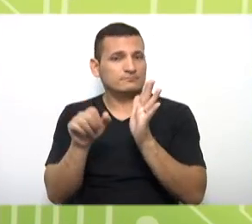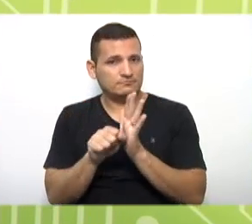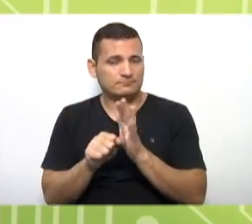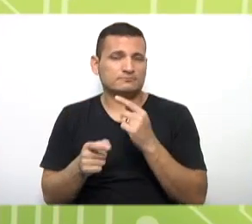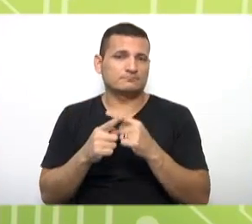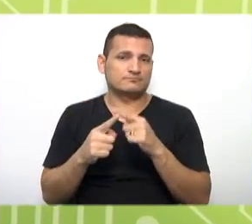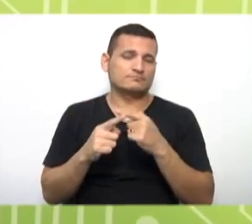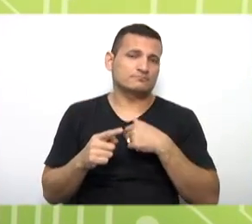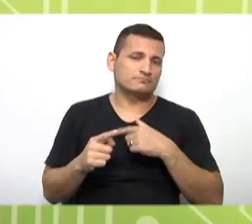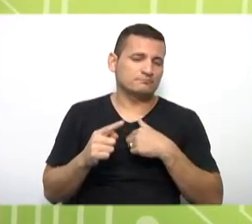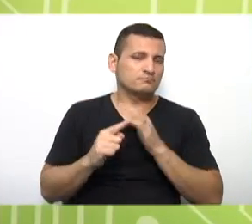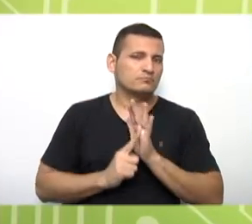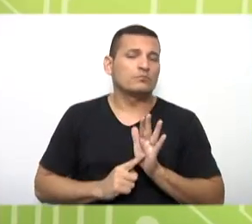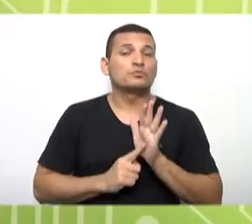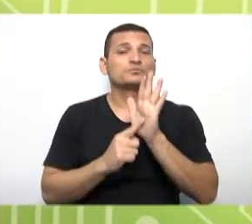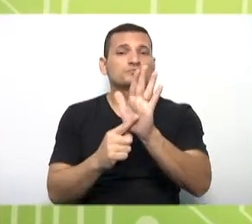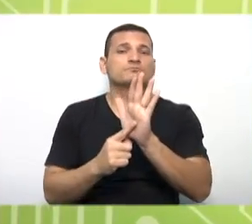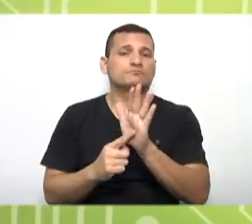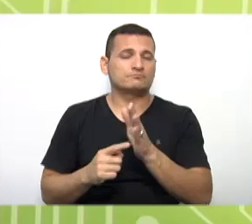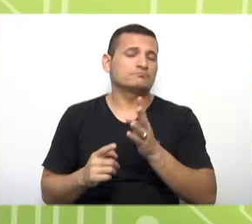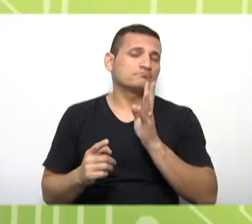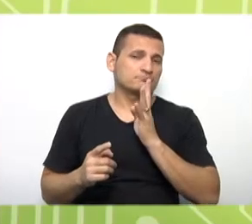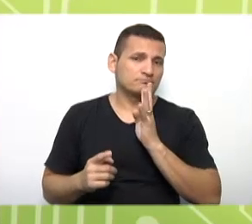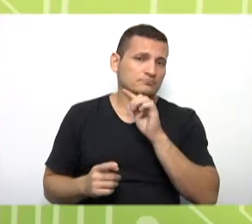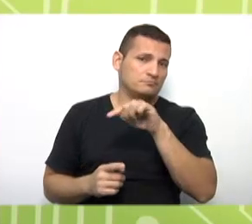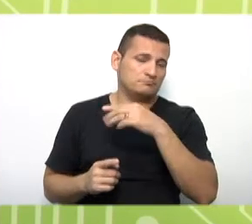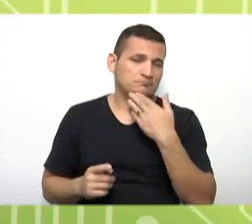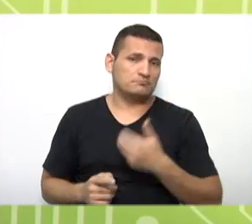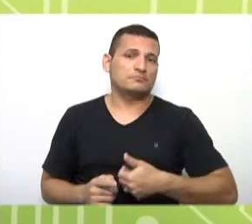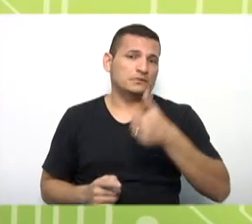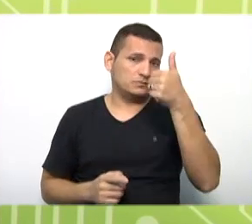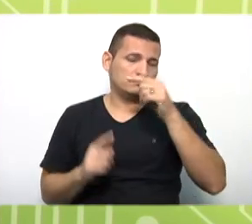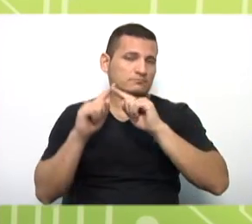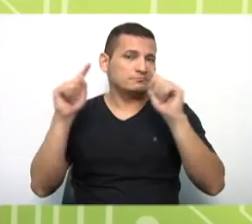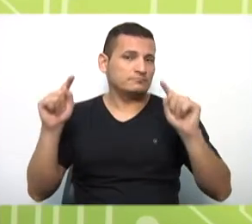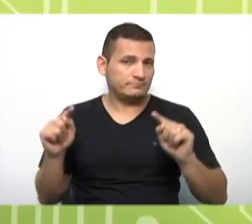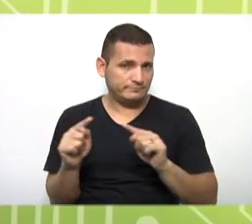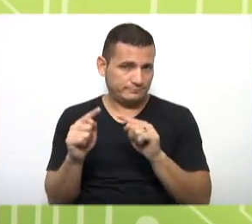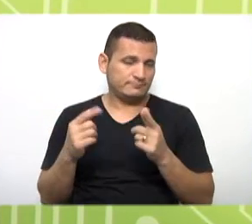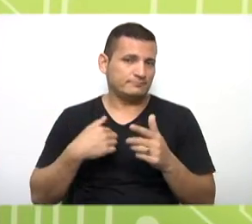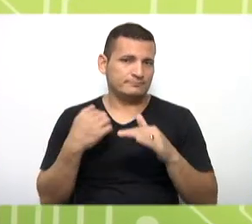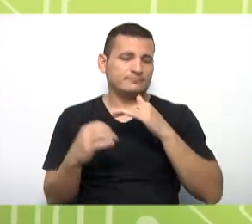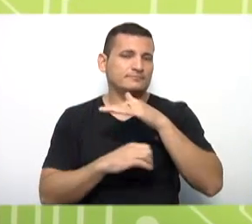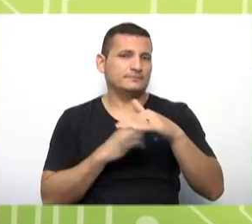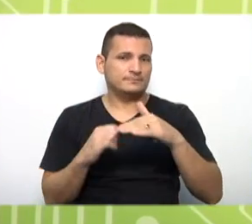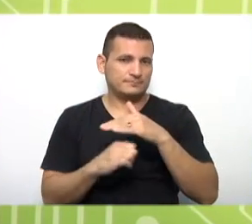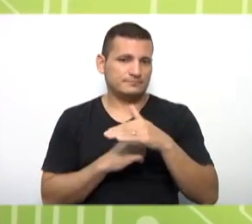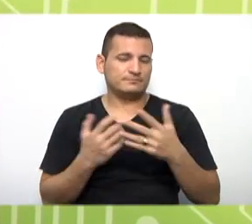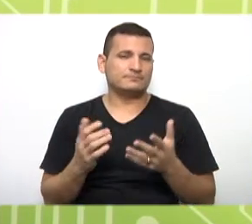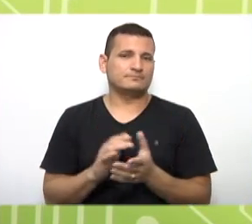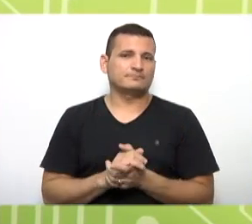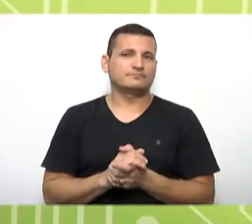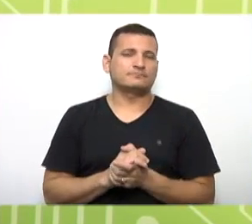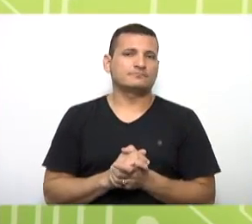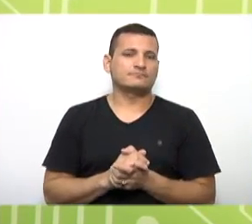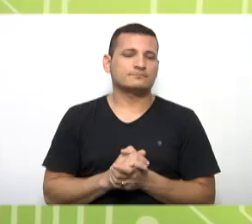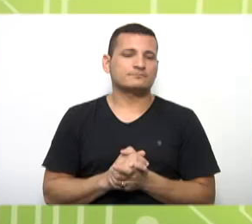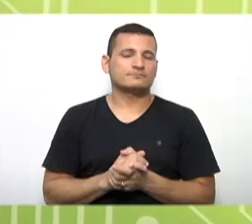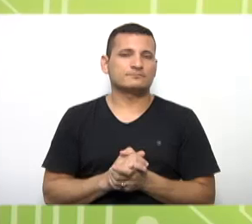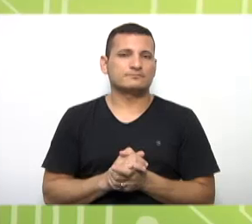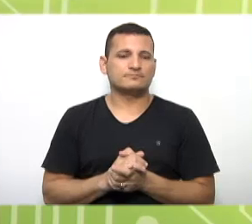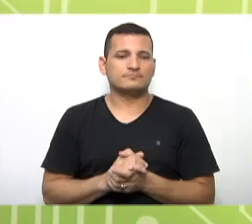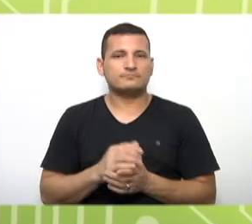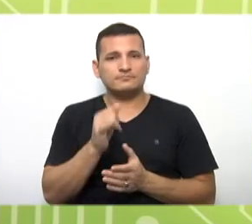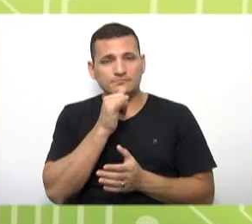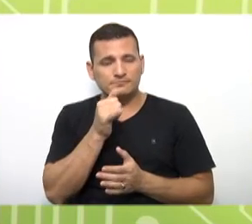estou simbolizando e estou reconhecendo que foi o melhor funcionário da minha empresa. Por exemplo, essa